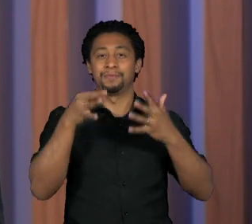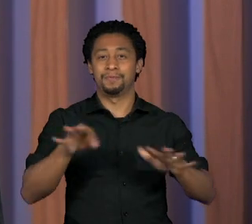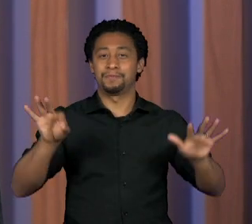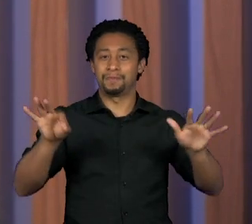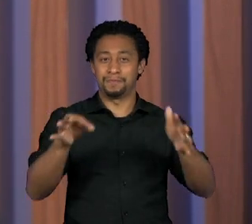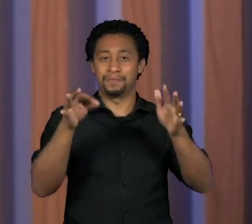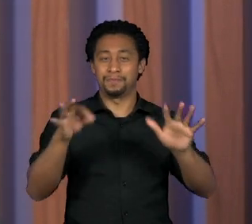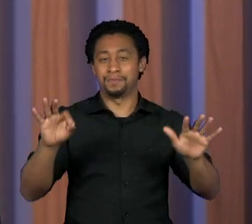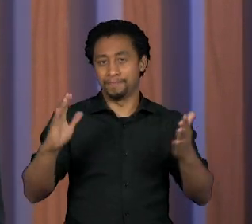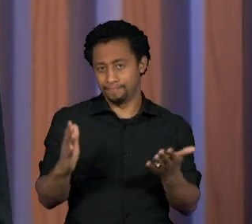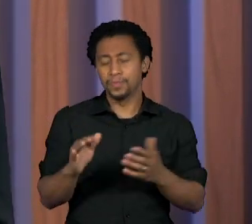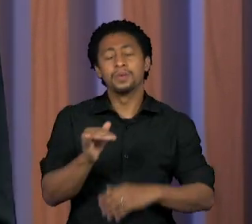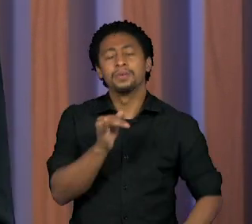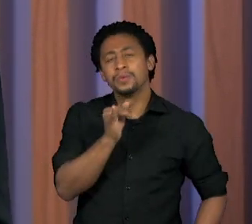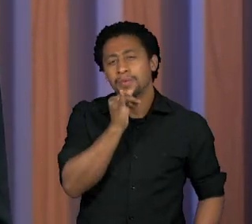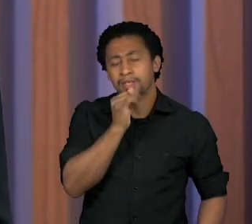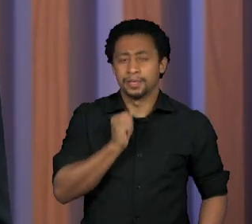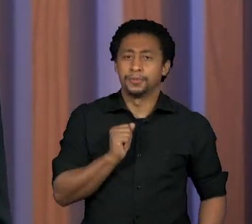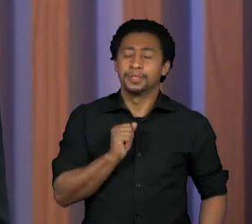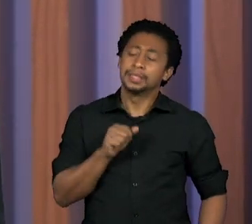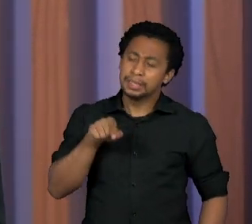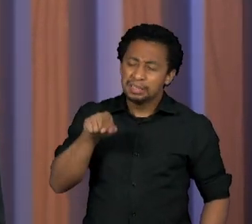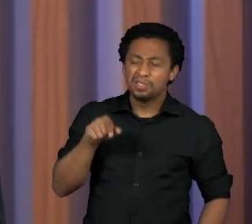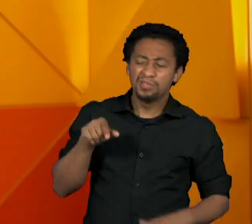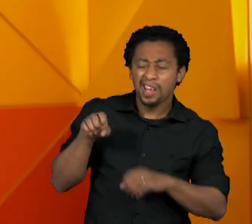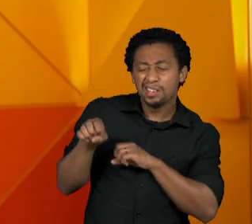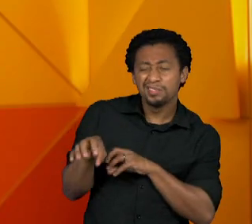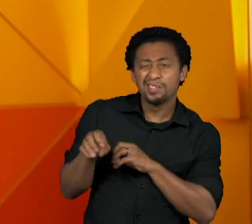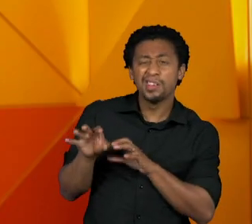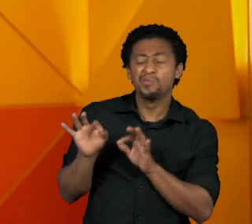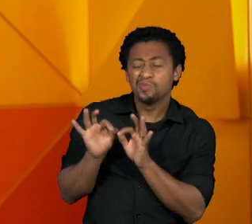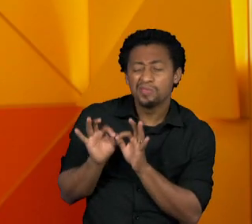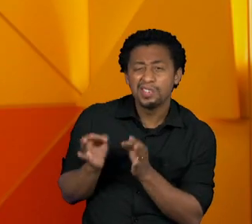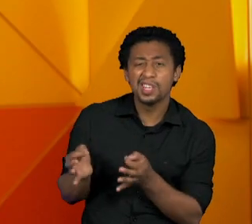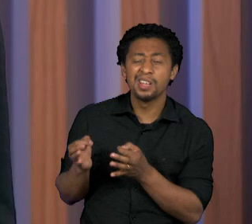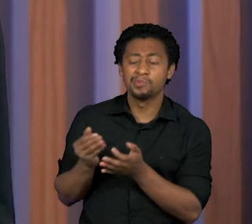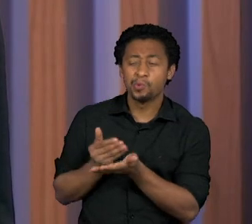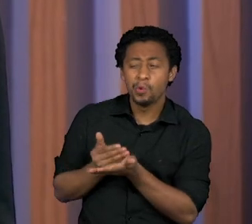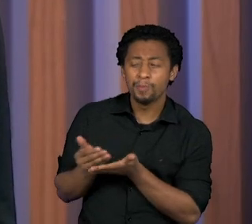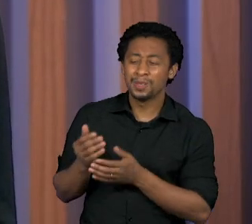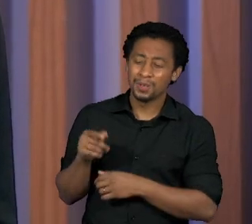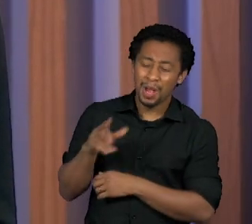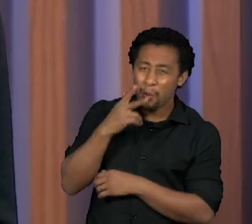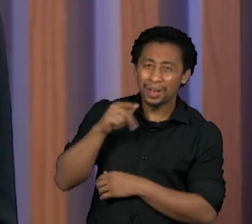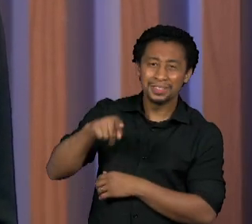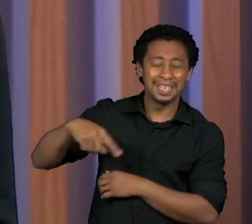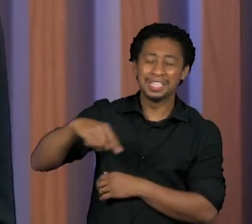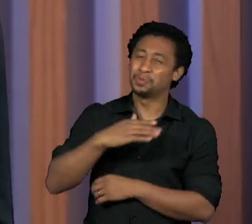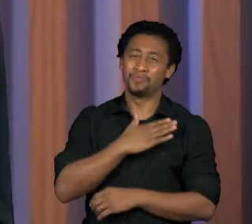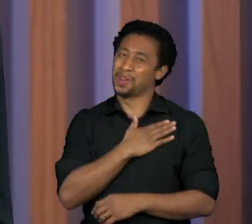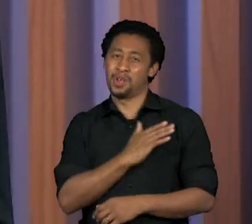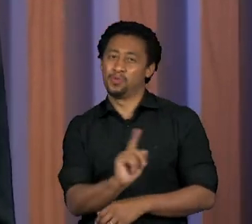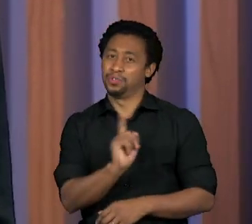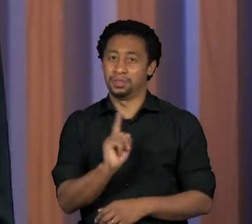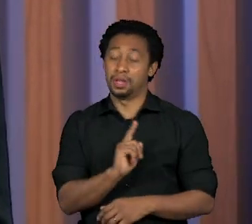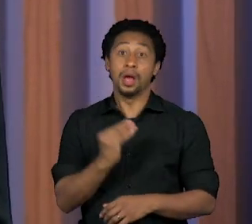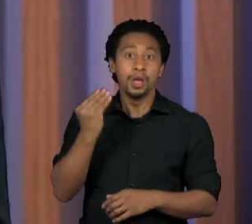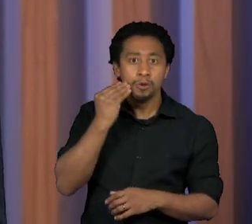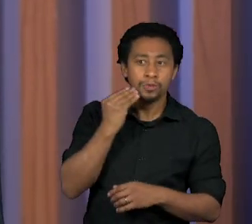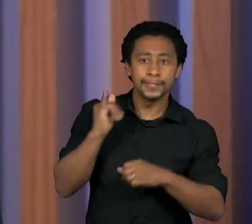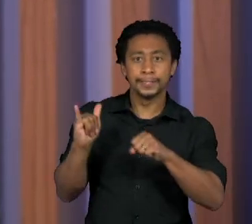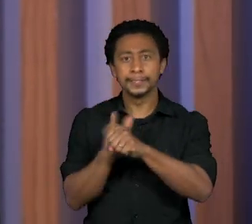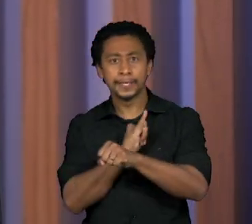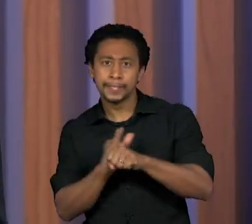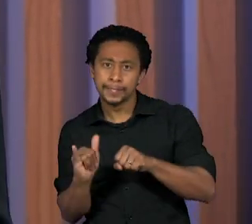Bach, talvez eles não gostem de primeira, né? Então eu tento trazer aquilo que é mais familiar para eles através